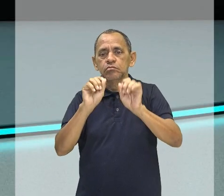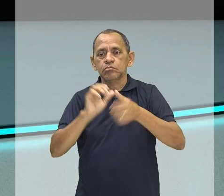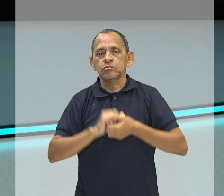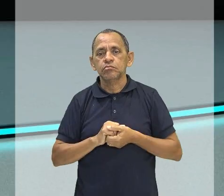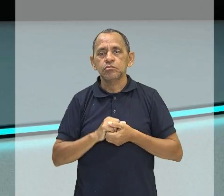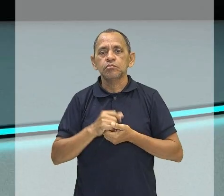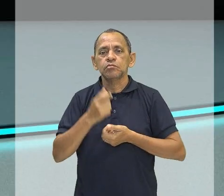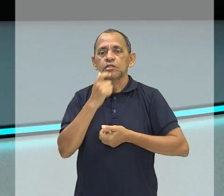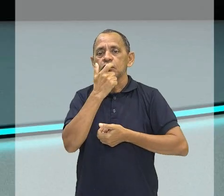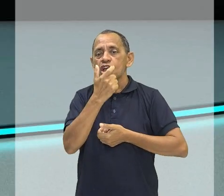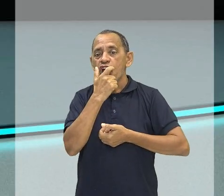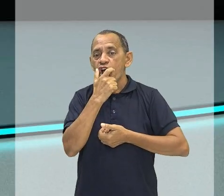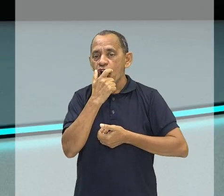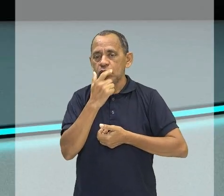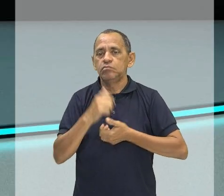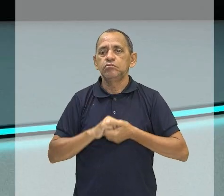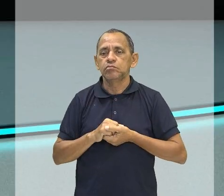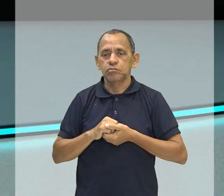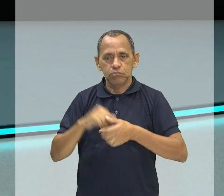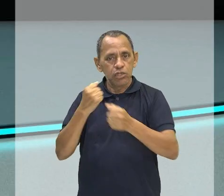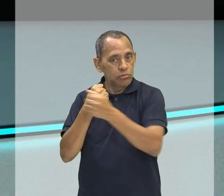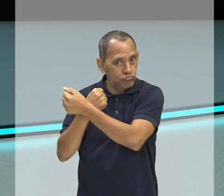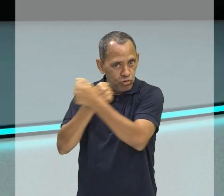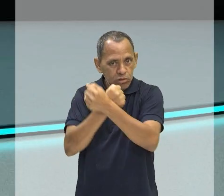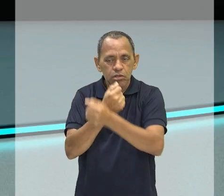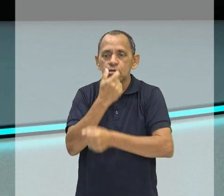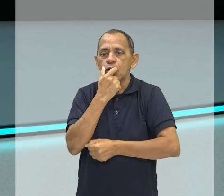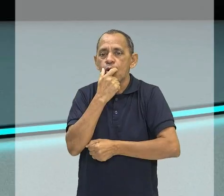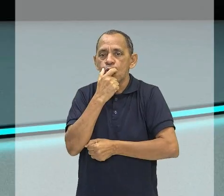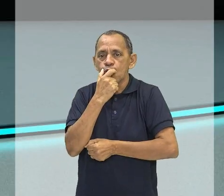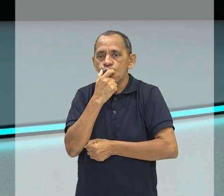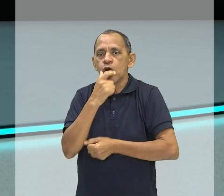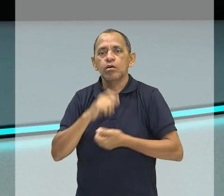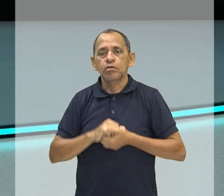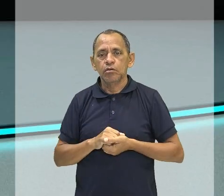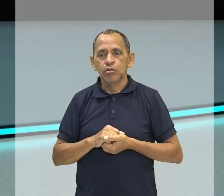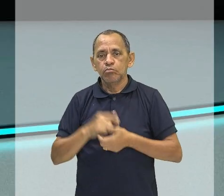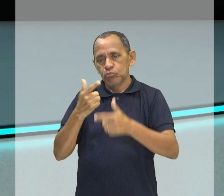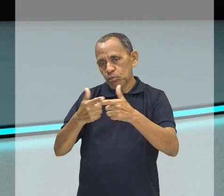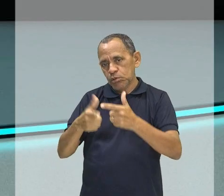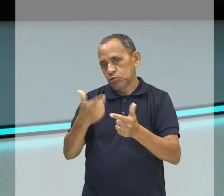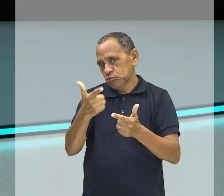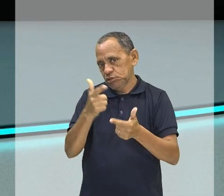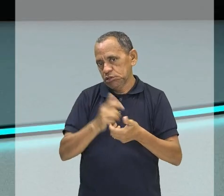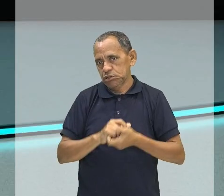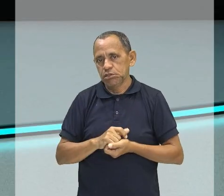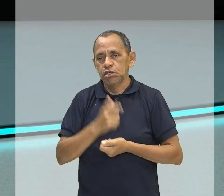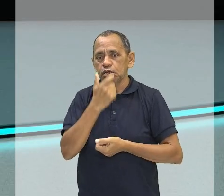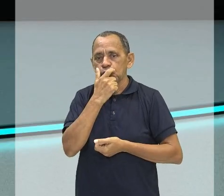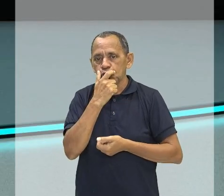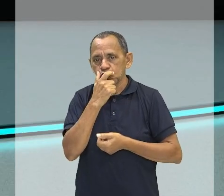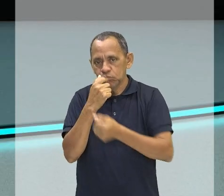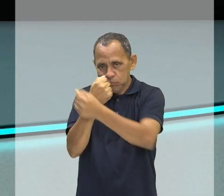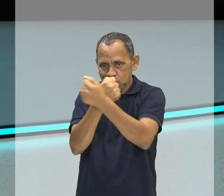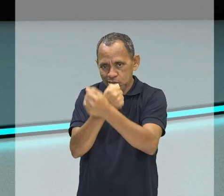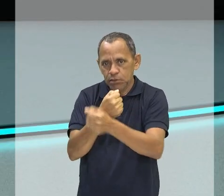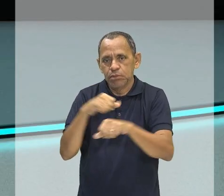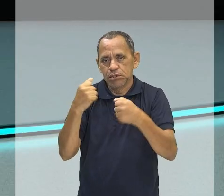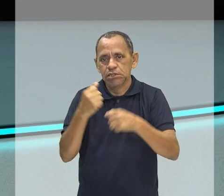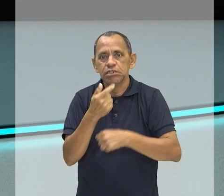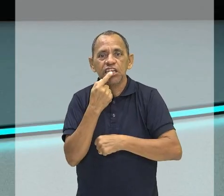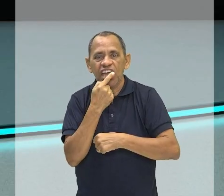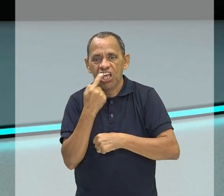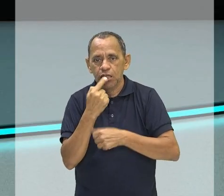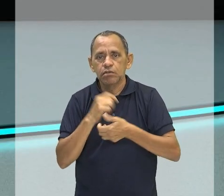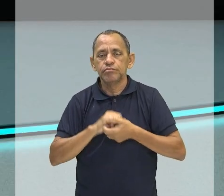protetor bucal, que é o protetor da boca, né, para não machucar a gengiva, os dentes, isso é bem importante, não só no